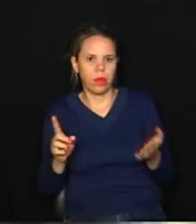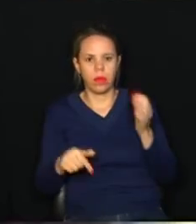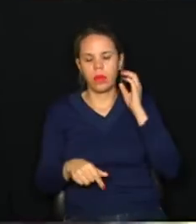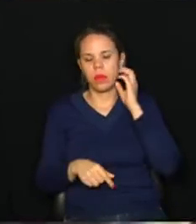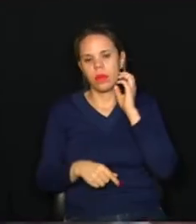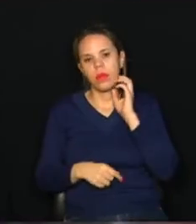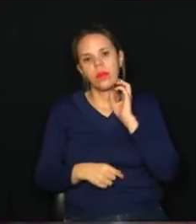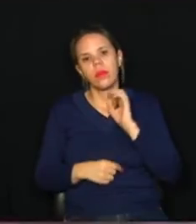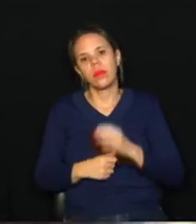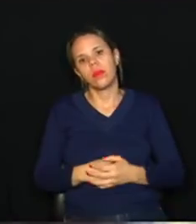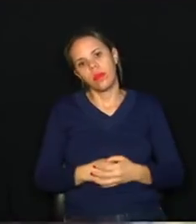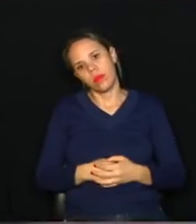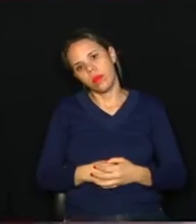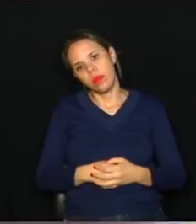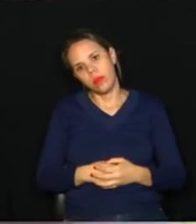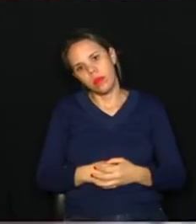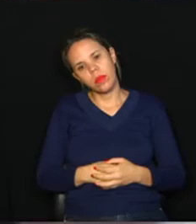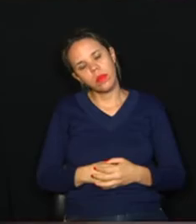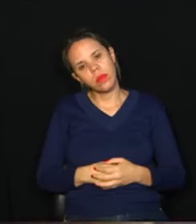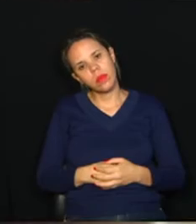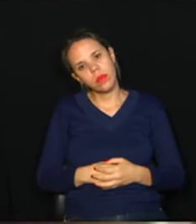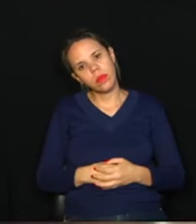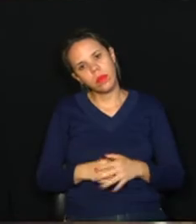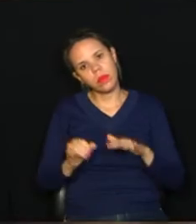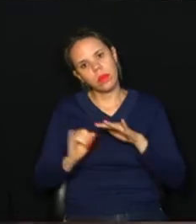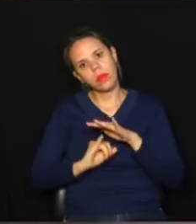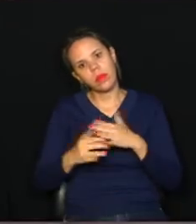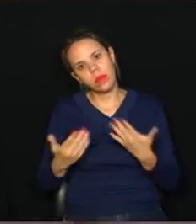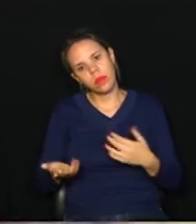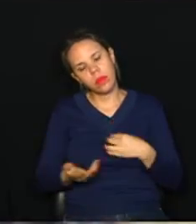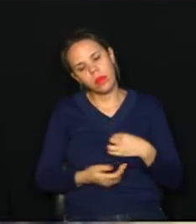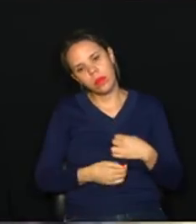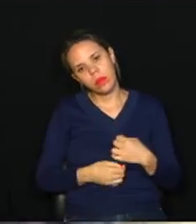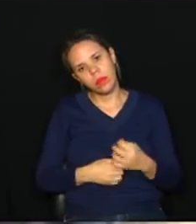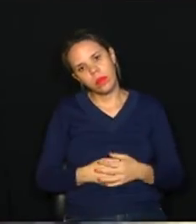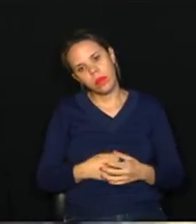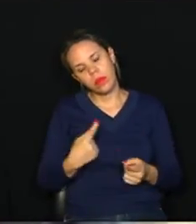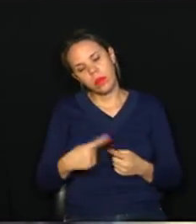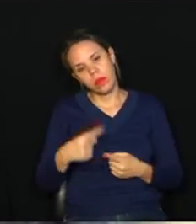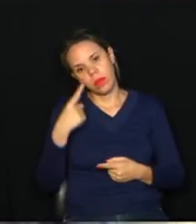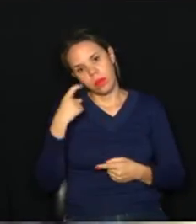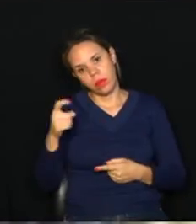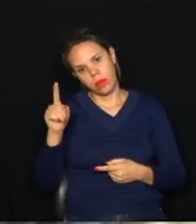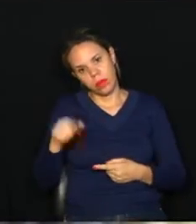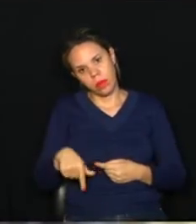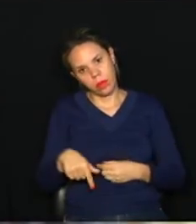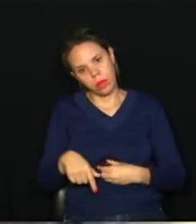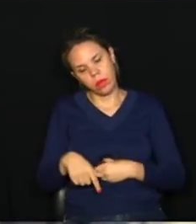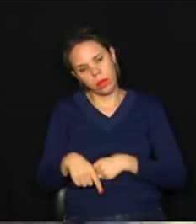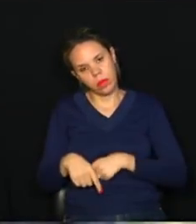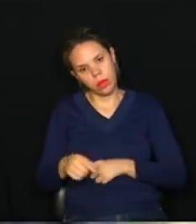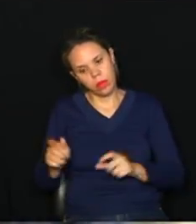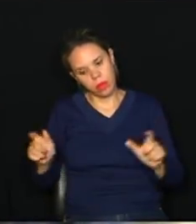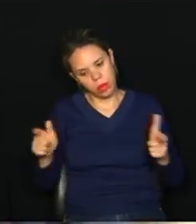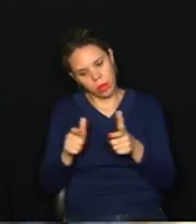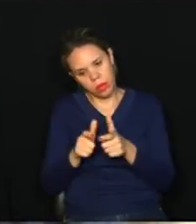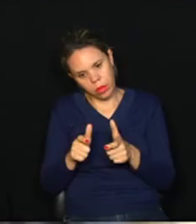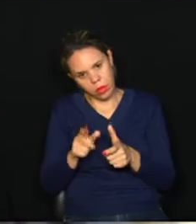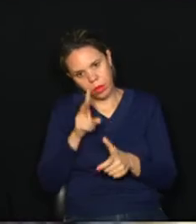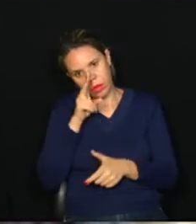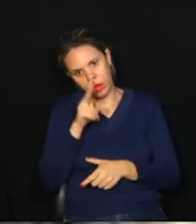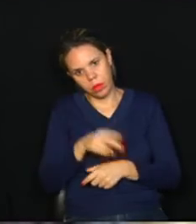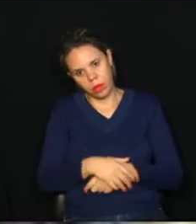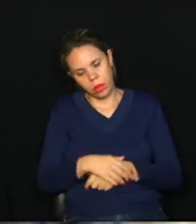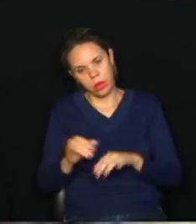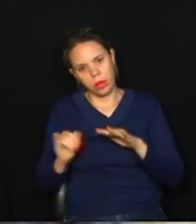para abafar essas instituições mesmo, porque o interesse é diminuir a força